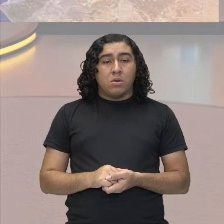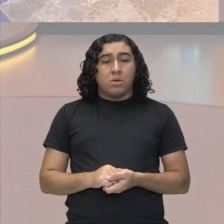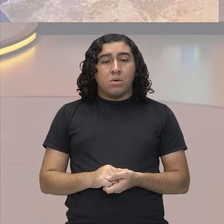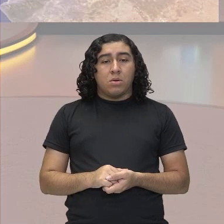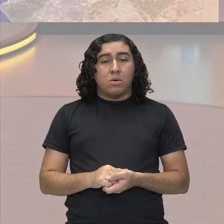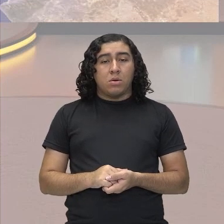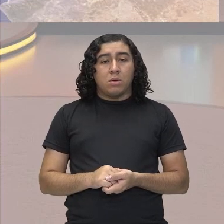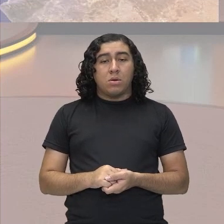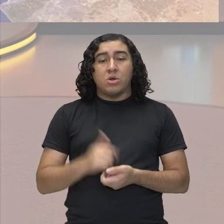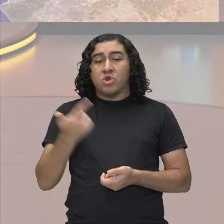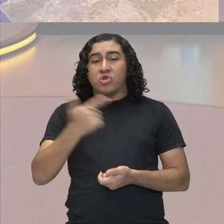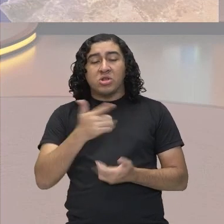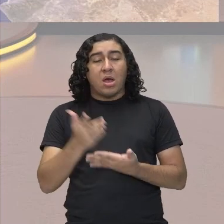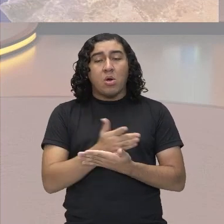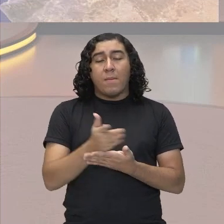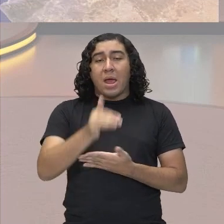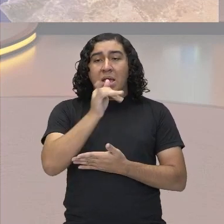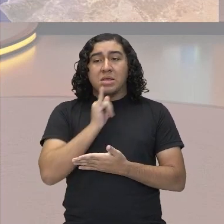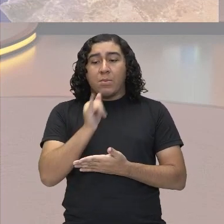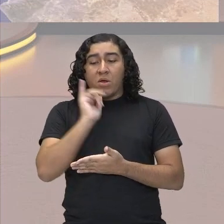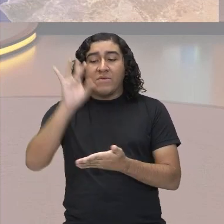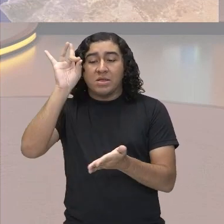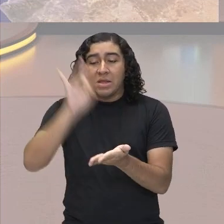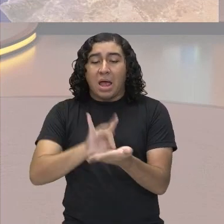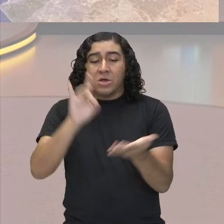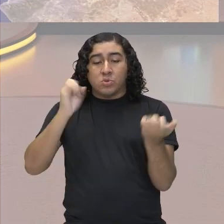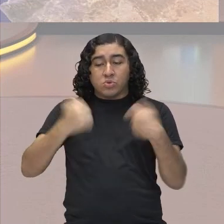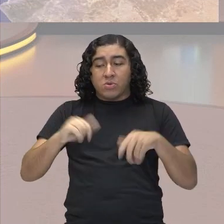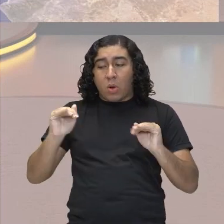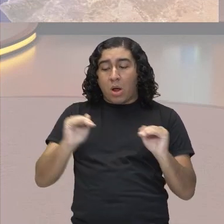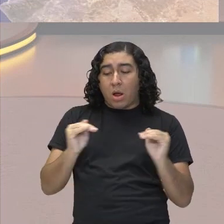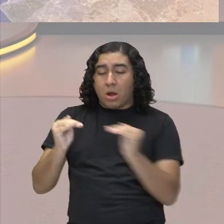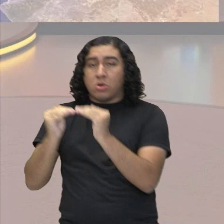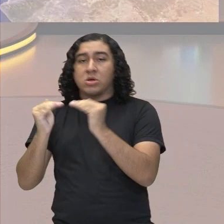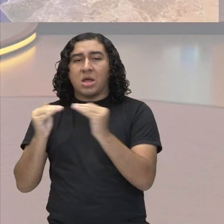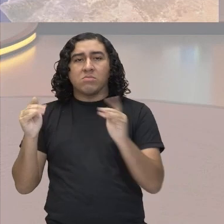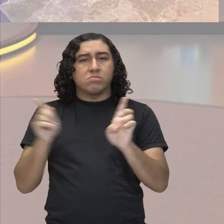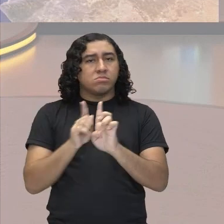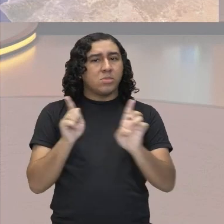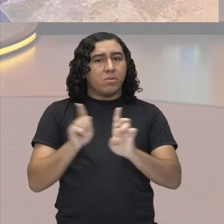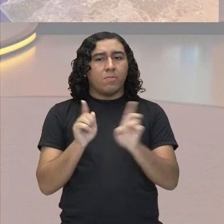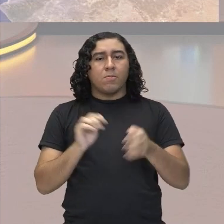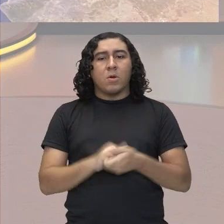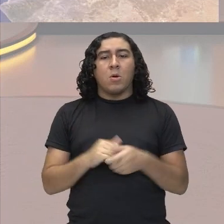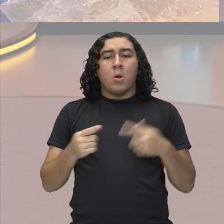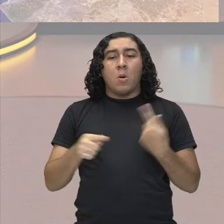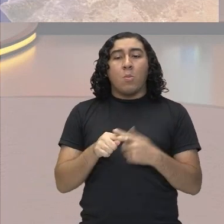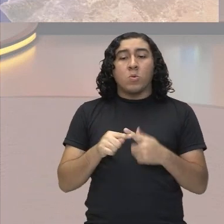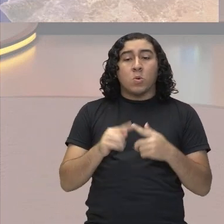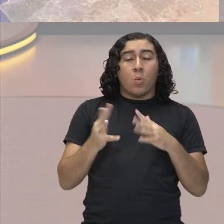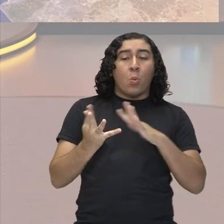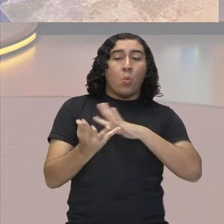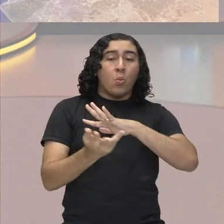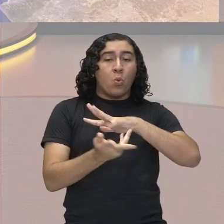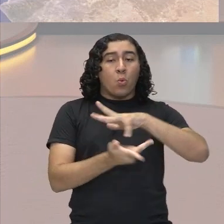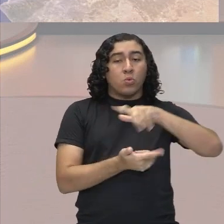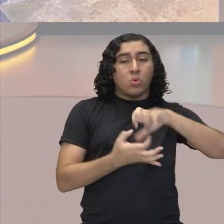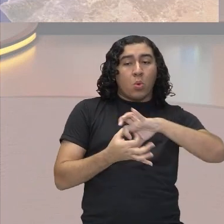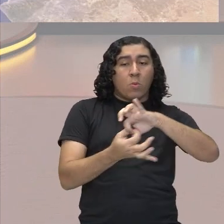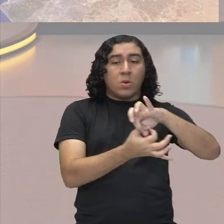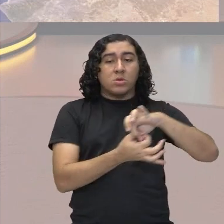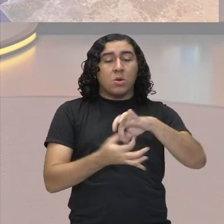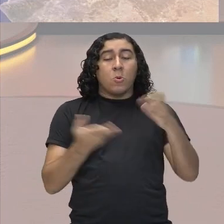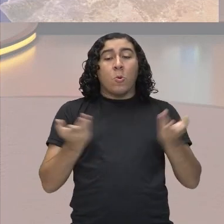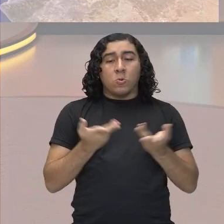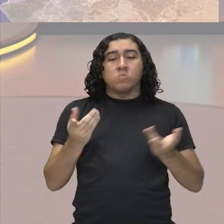algo concreto que possa definir. Nós vivemos assim. Não, porque o mundo globalizado de hoje, ele nos convida